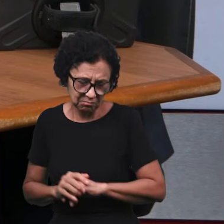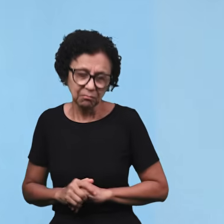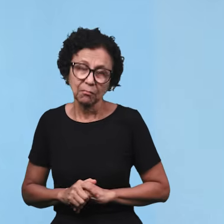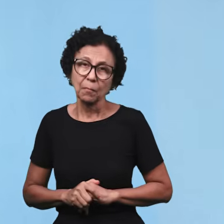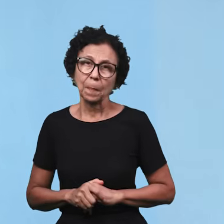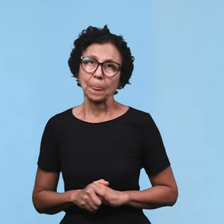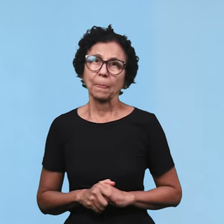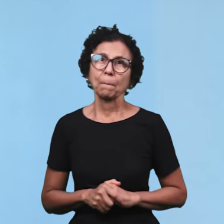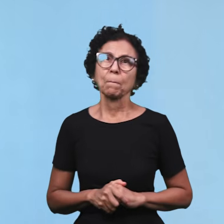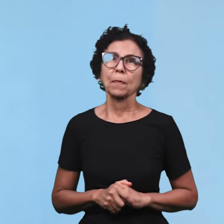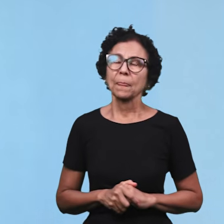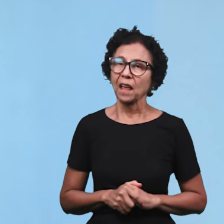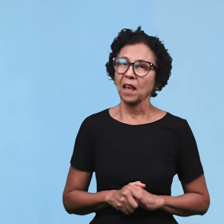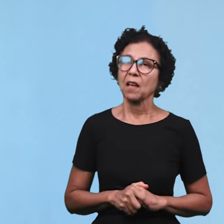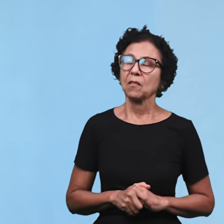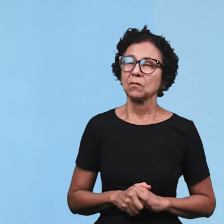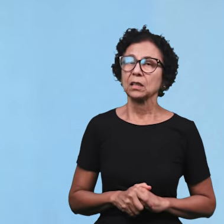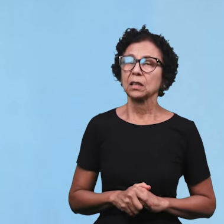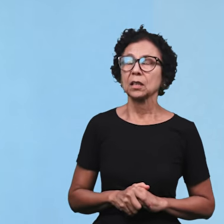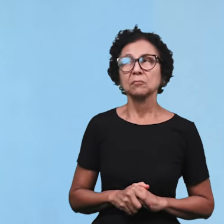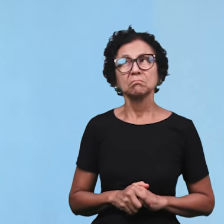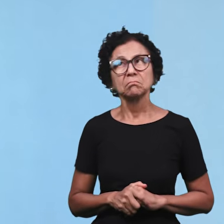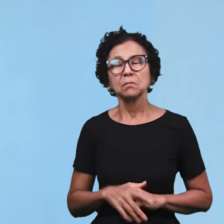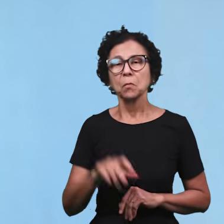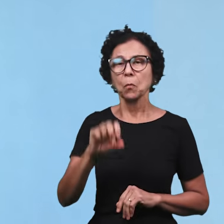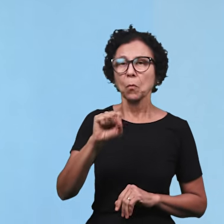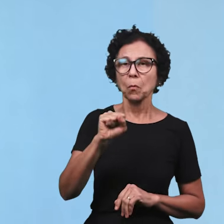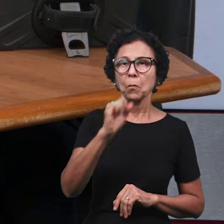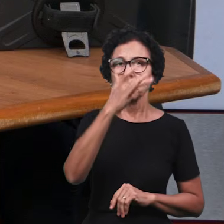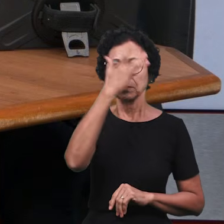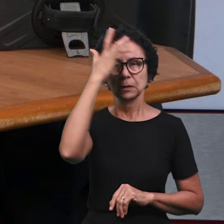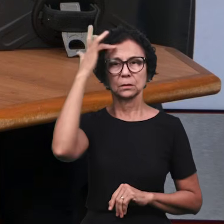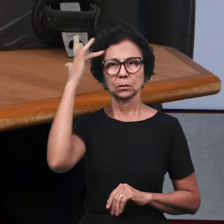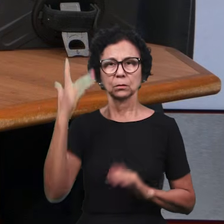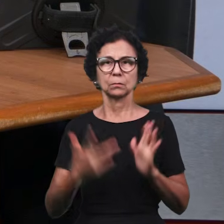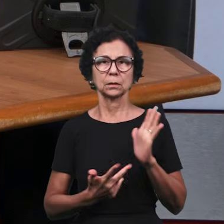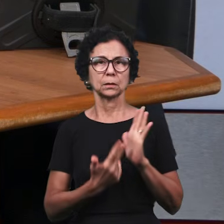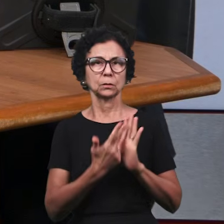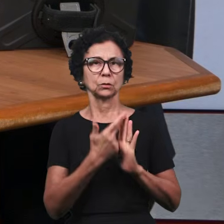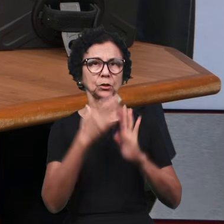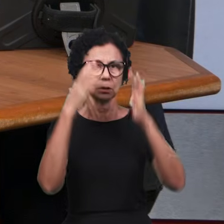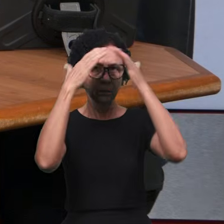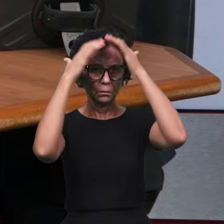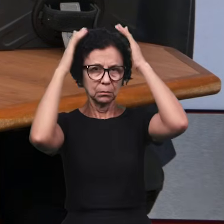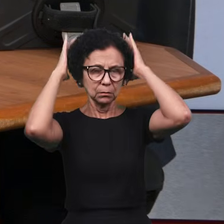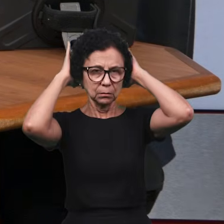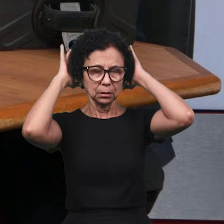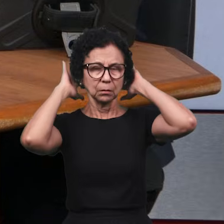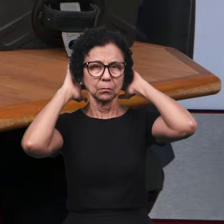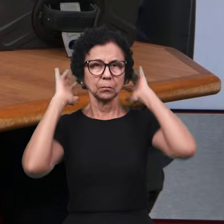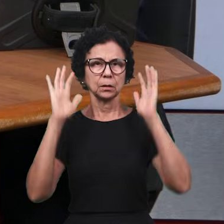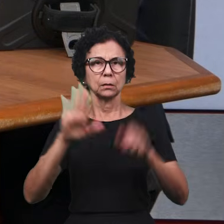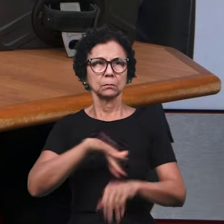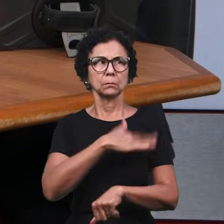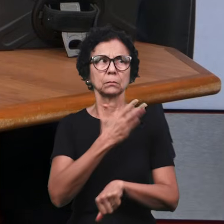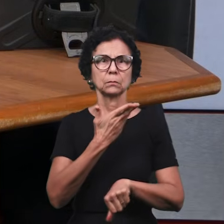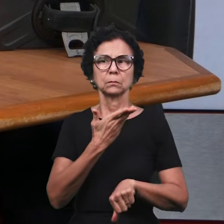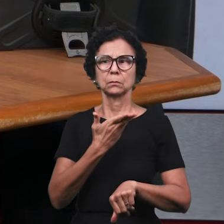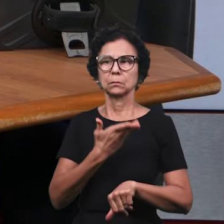até 8 pessoas contando comigo. 8 pessoas para fazer esse procedimento durante um dia todo.